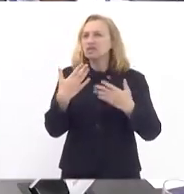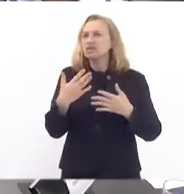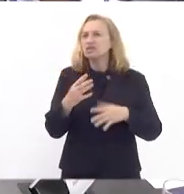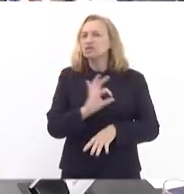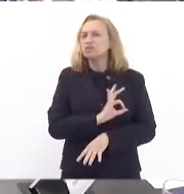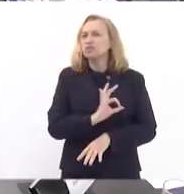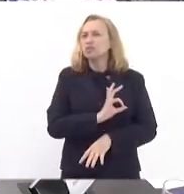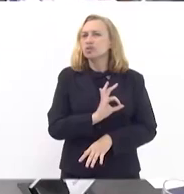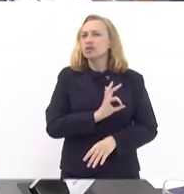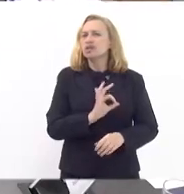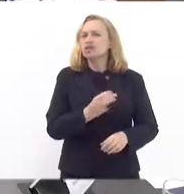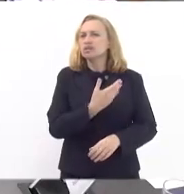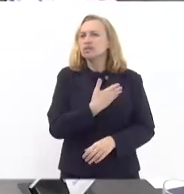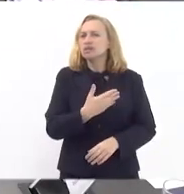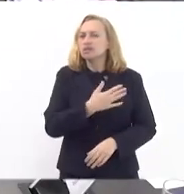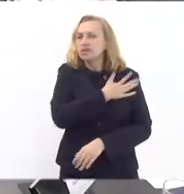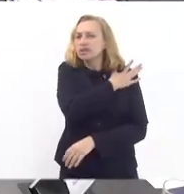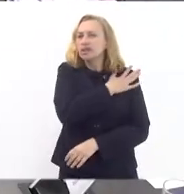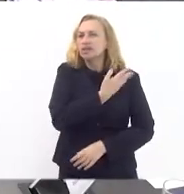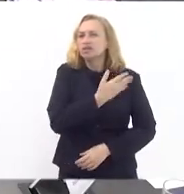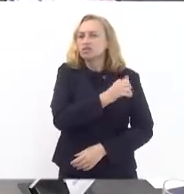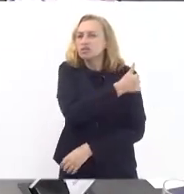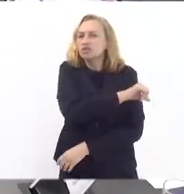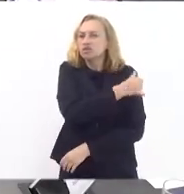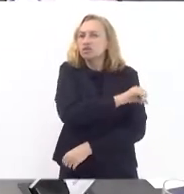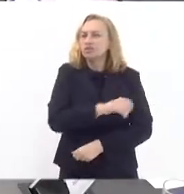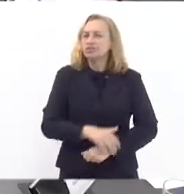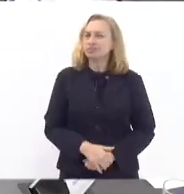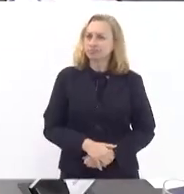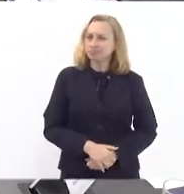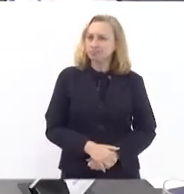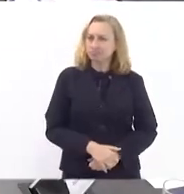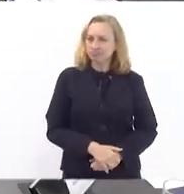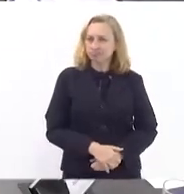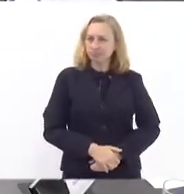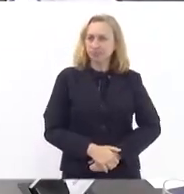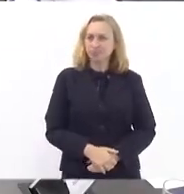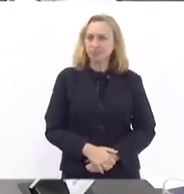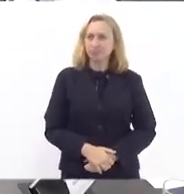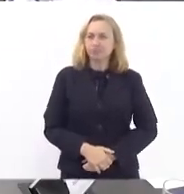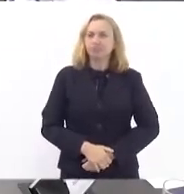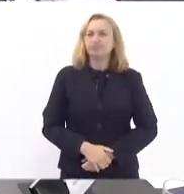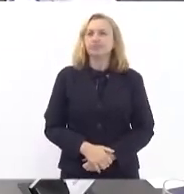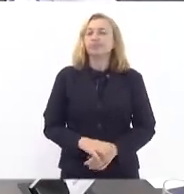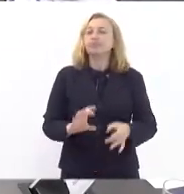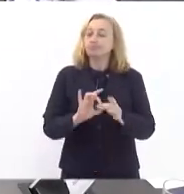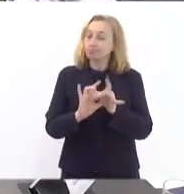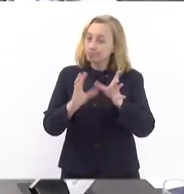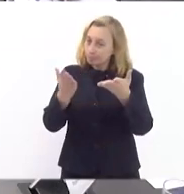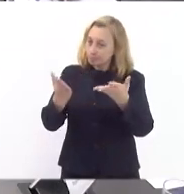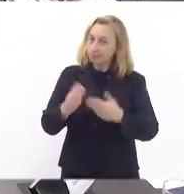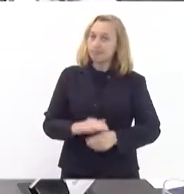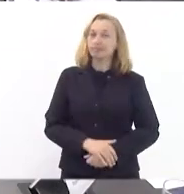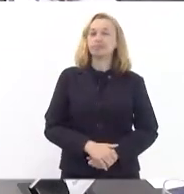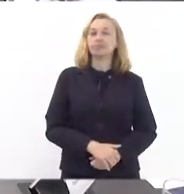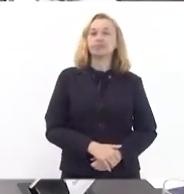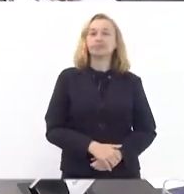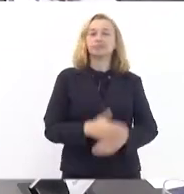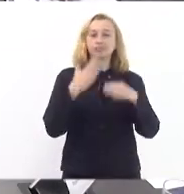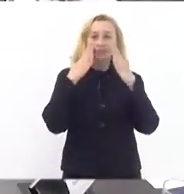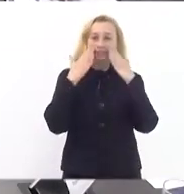deputados aí dá fazer empada Nossa comissão parlamentar de inquérito e estou sendo esse material e autorizei eu precisasse